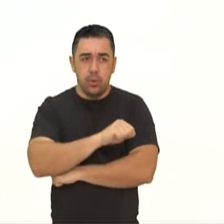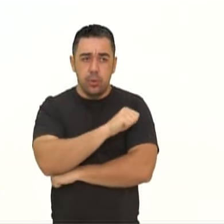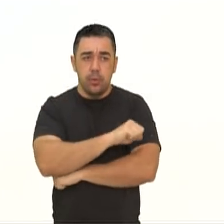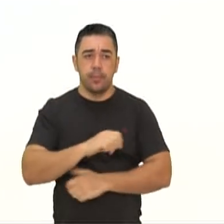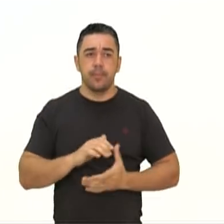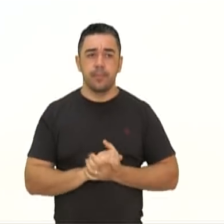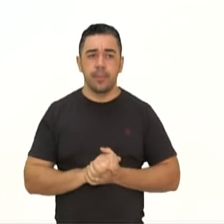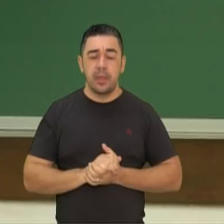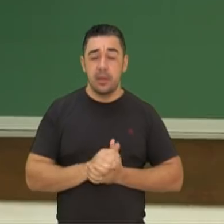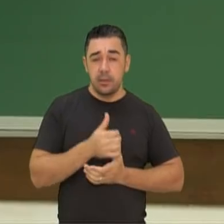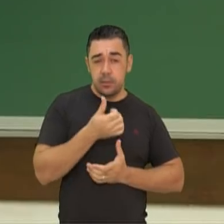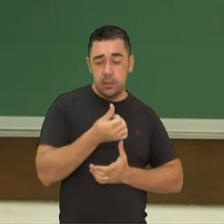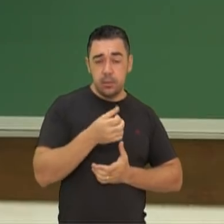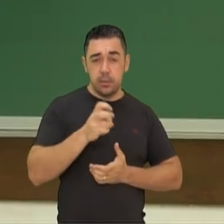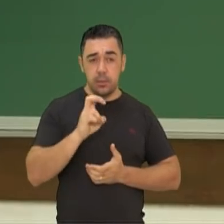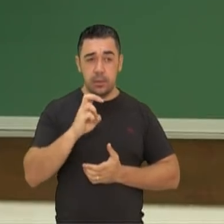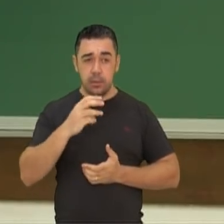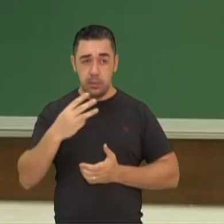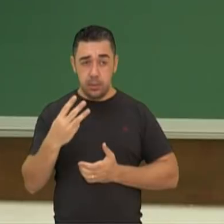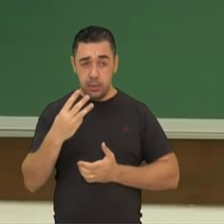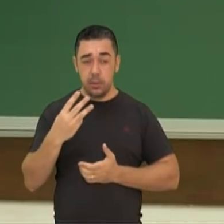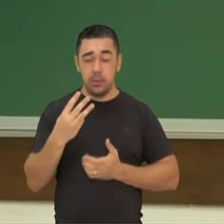653 toneladas de lixo.